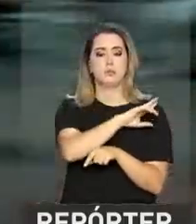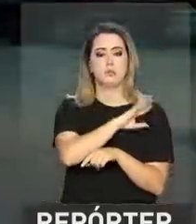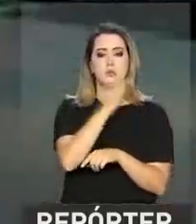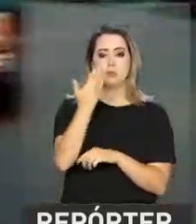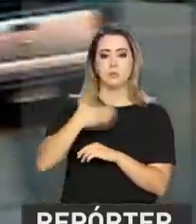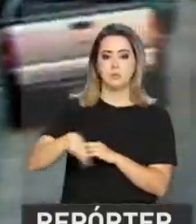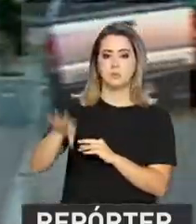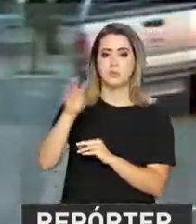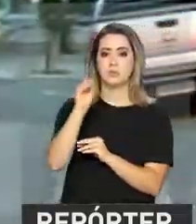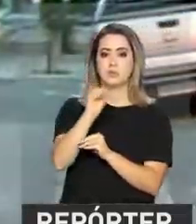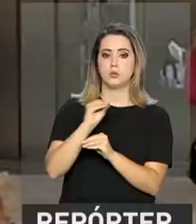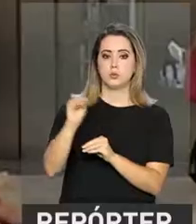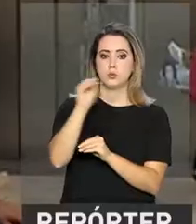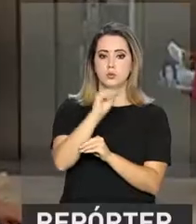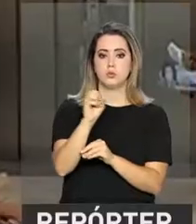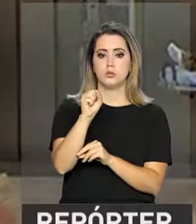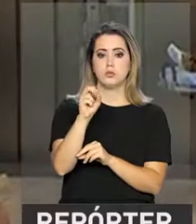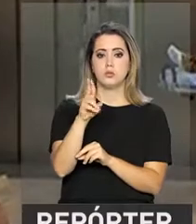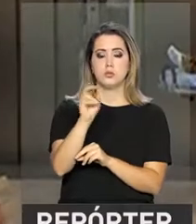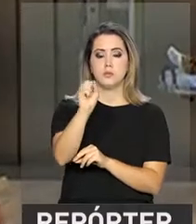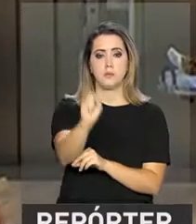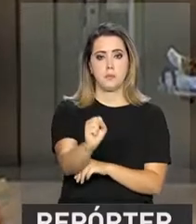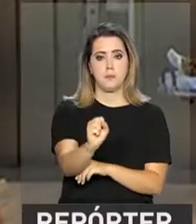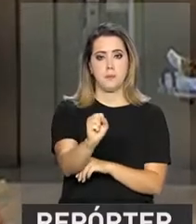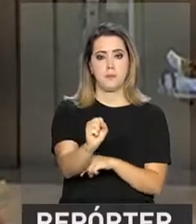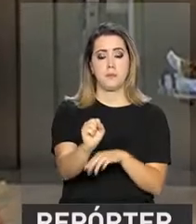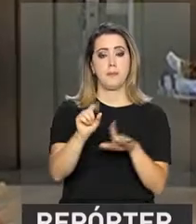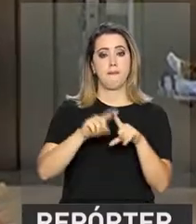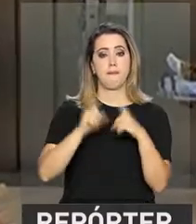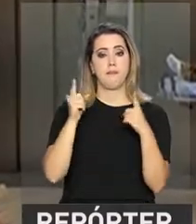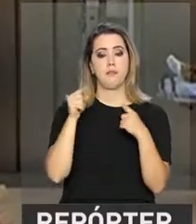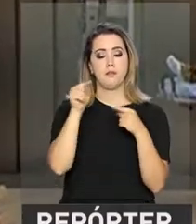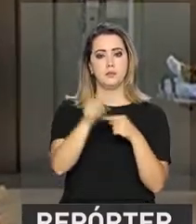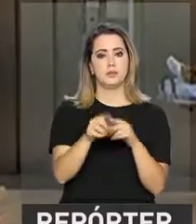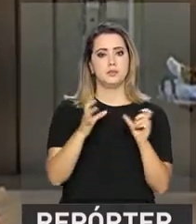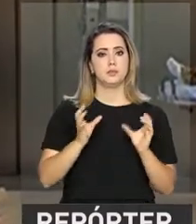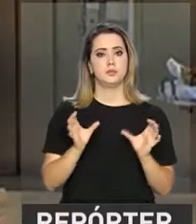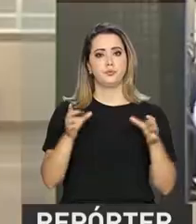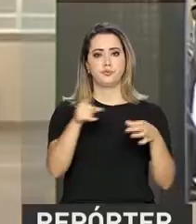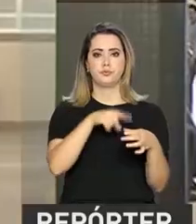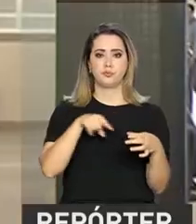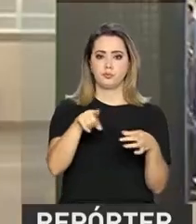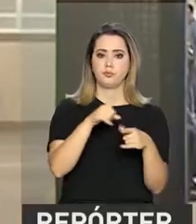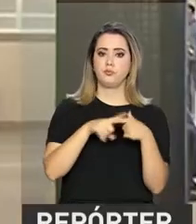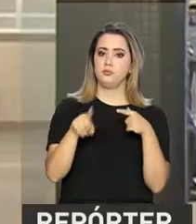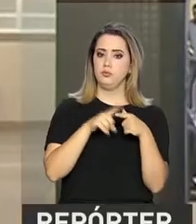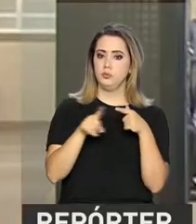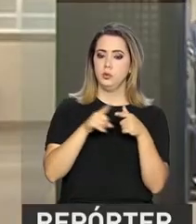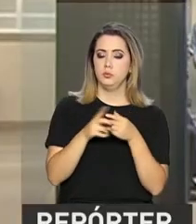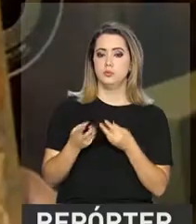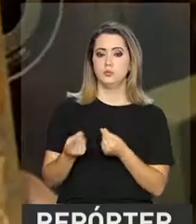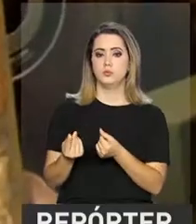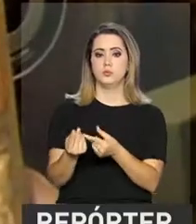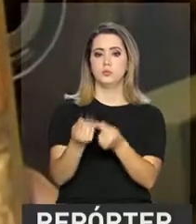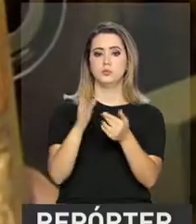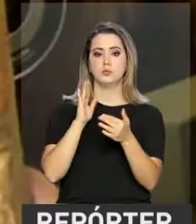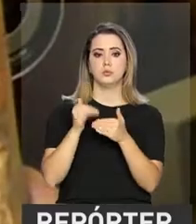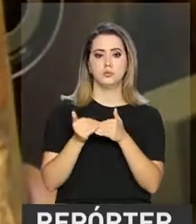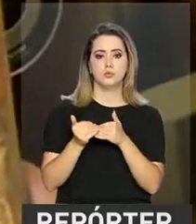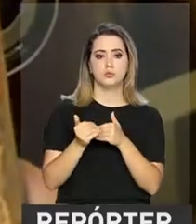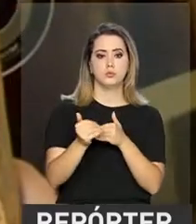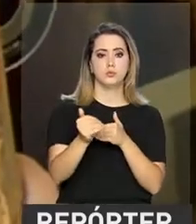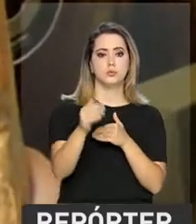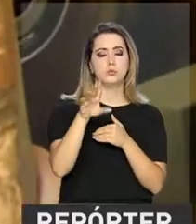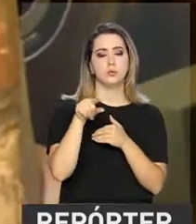dos atendimentos pelo sistema único de saúde mas essas instituições vivem uma crise financeira que já fez com que